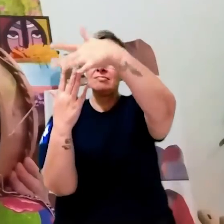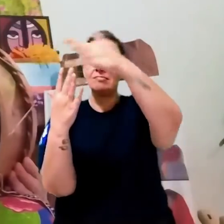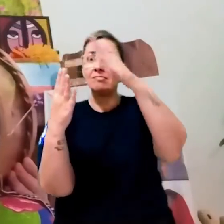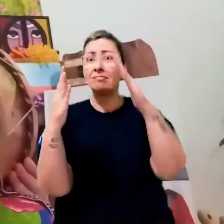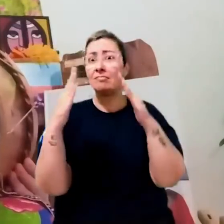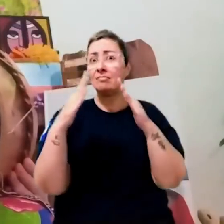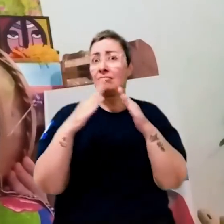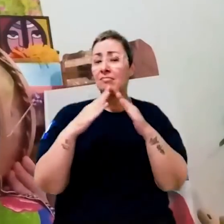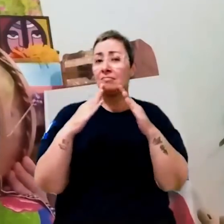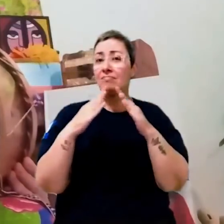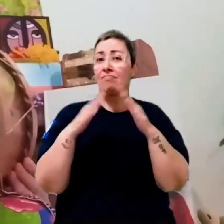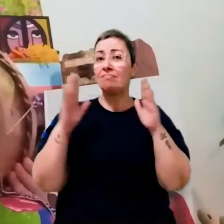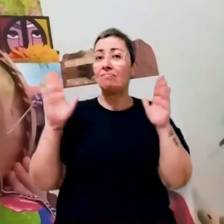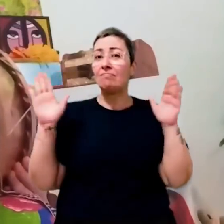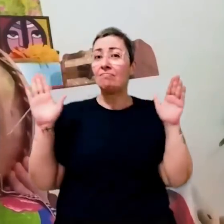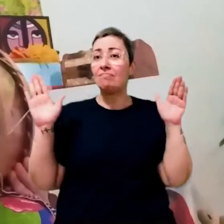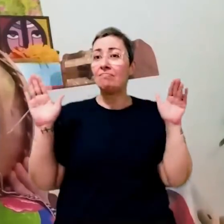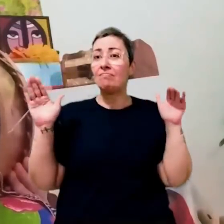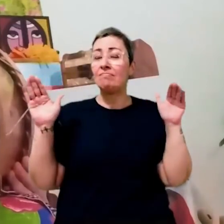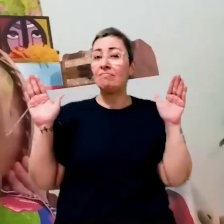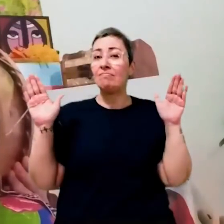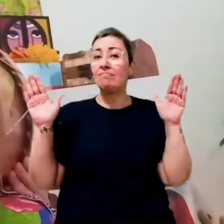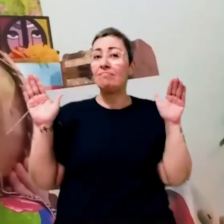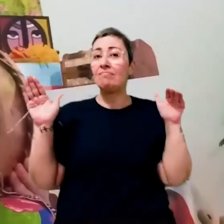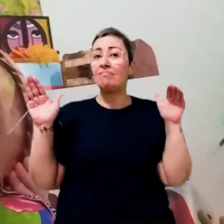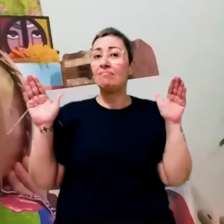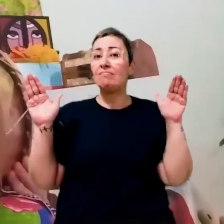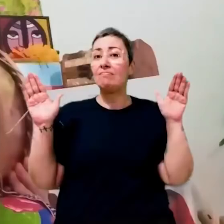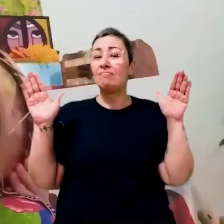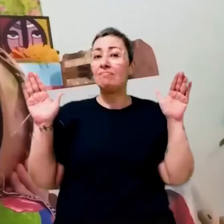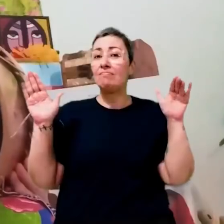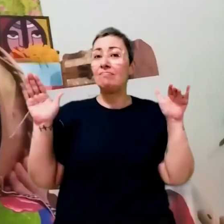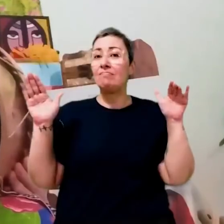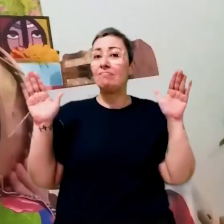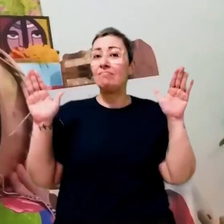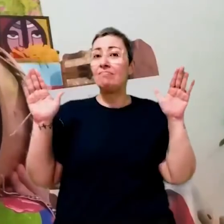Dentro dele mora um anjo